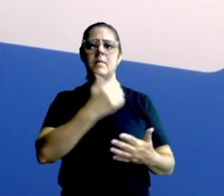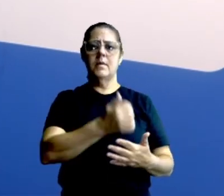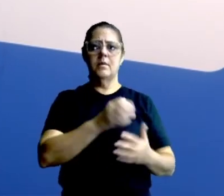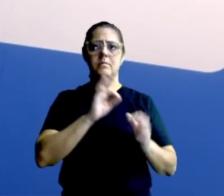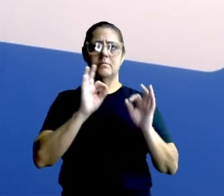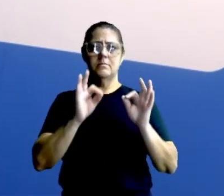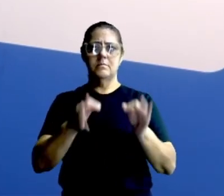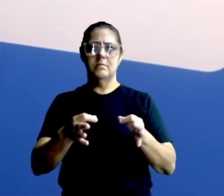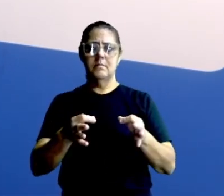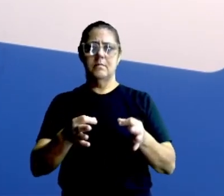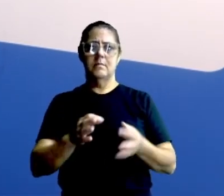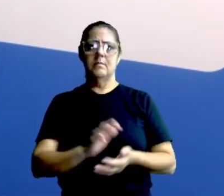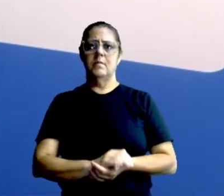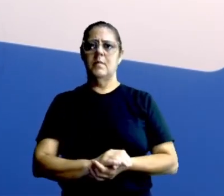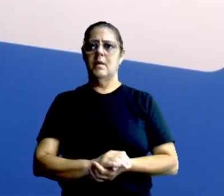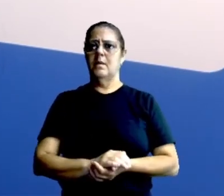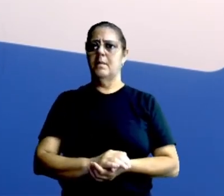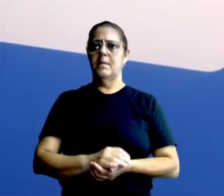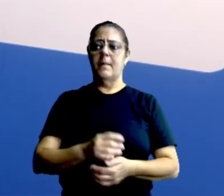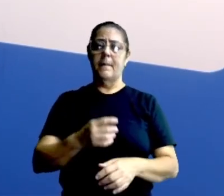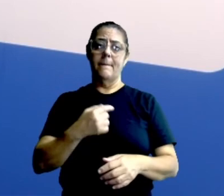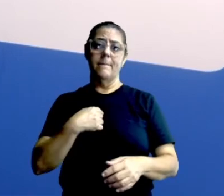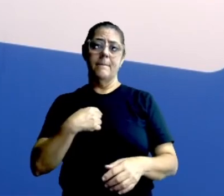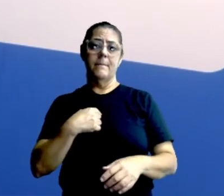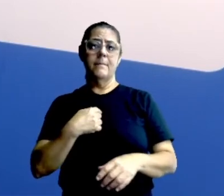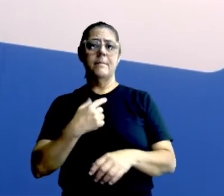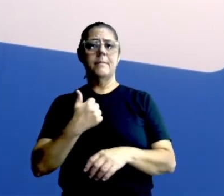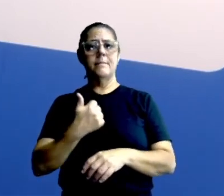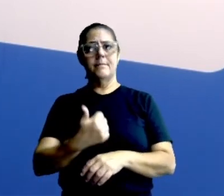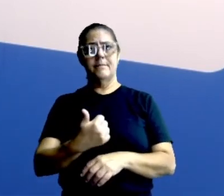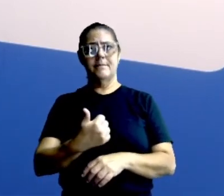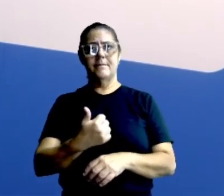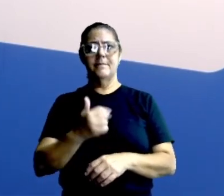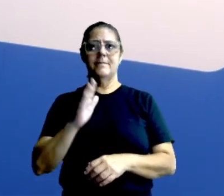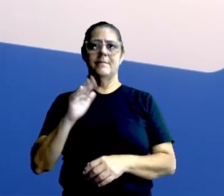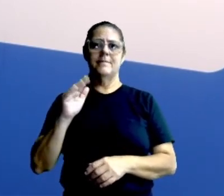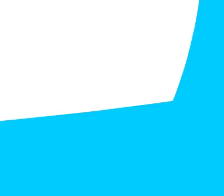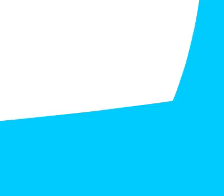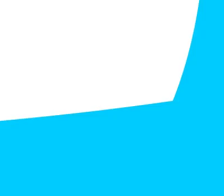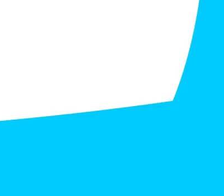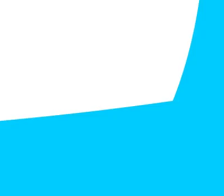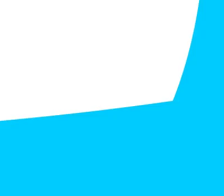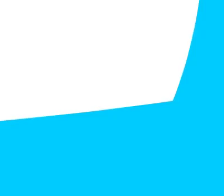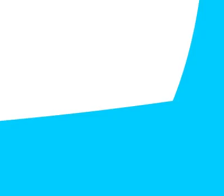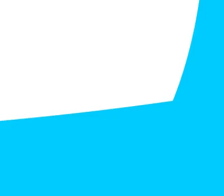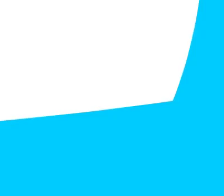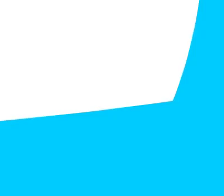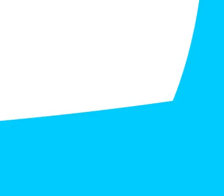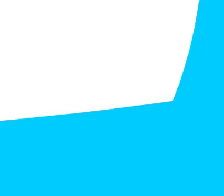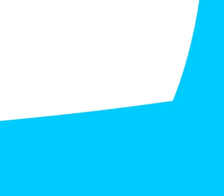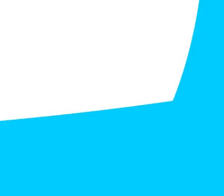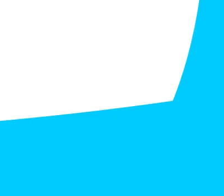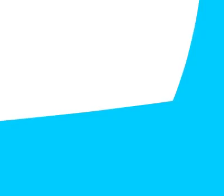correto e não perde todas as aulas vai vai é